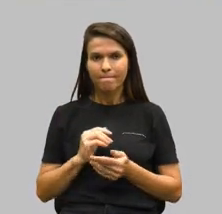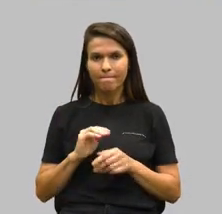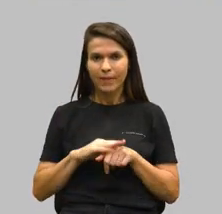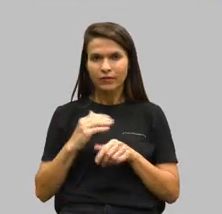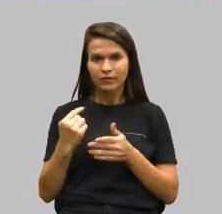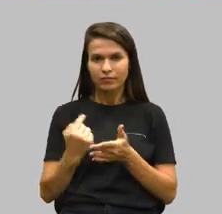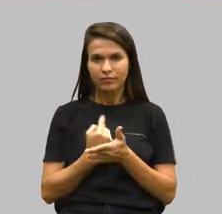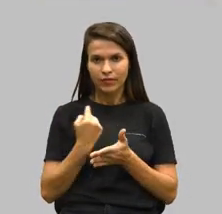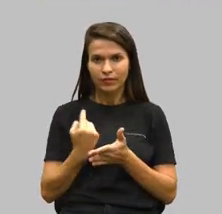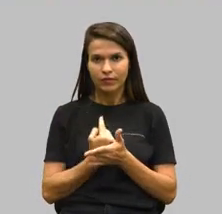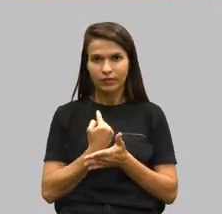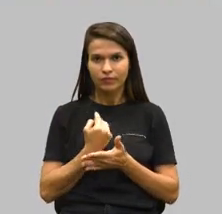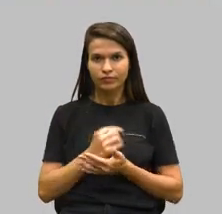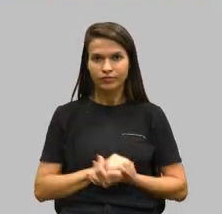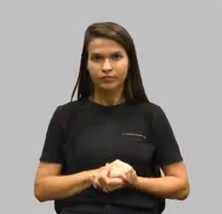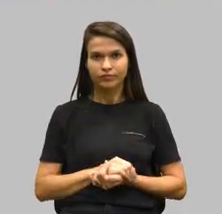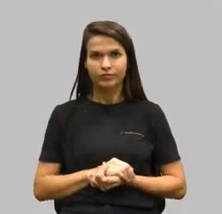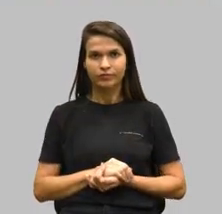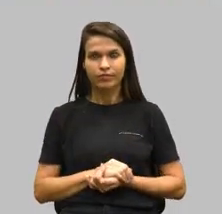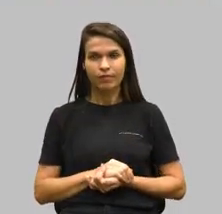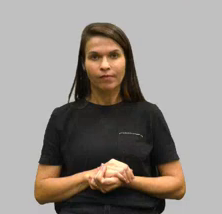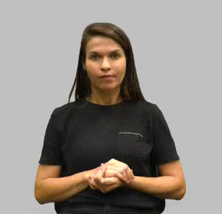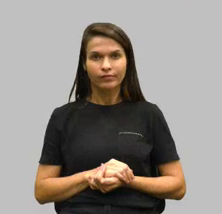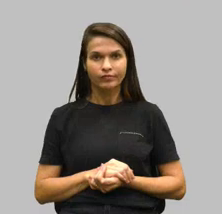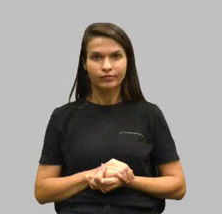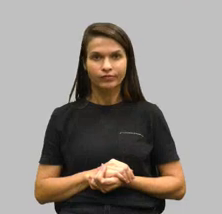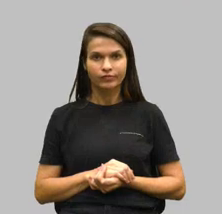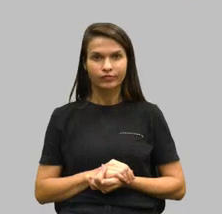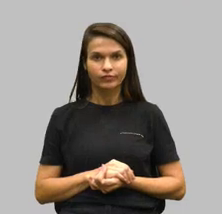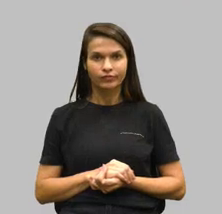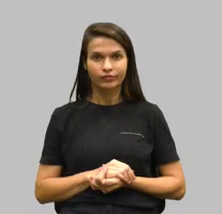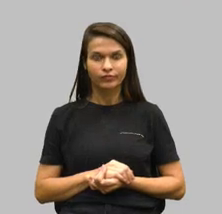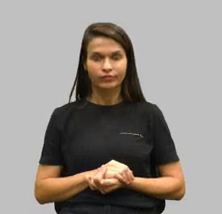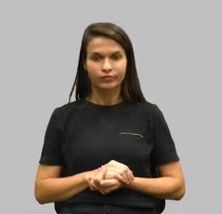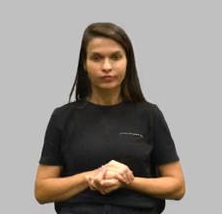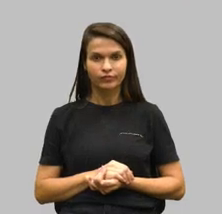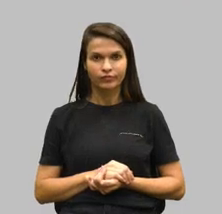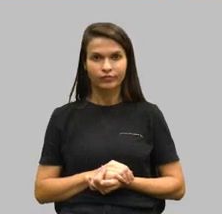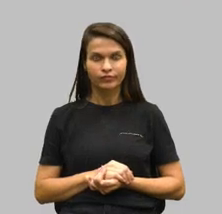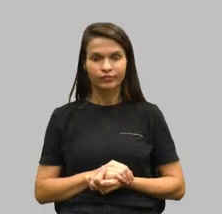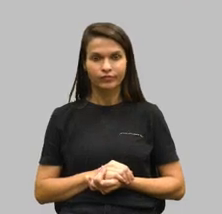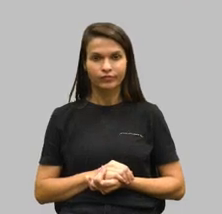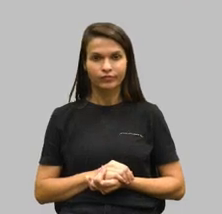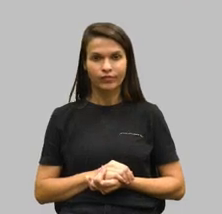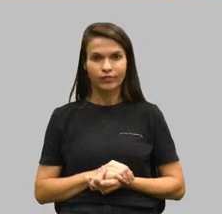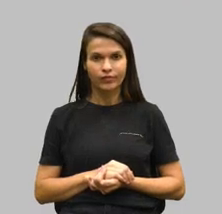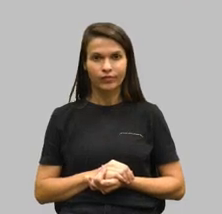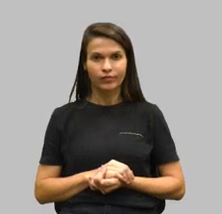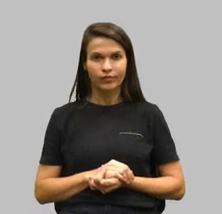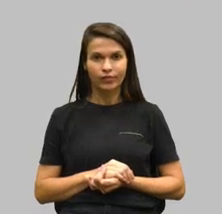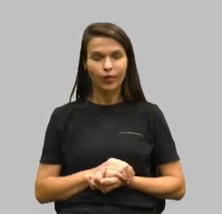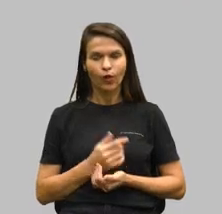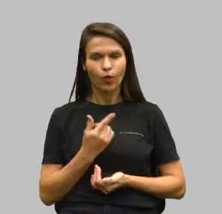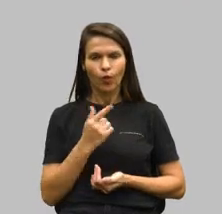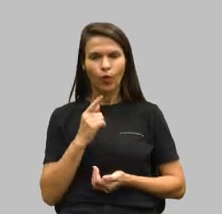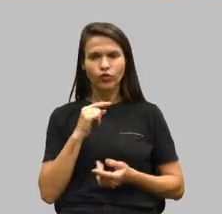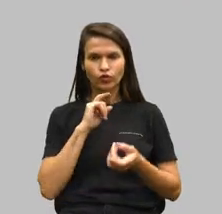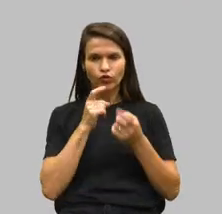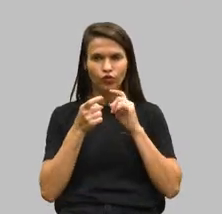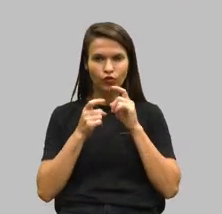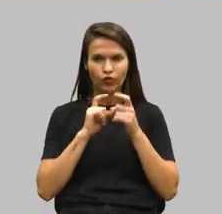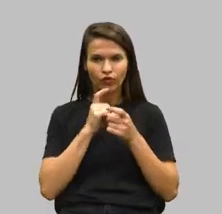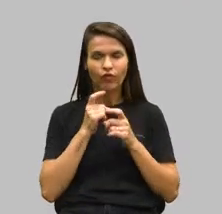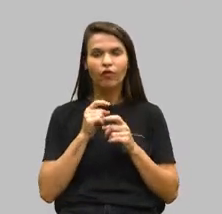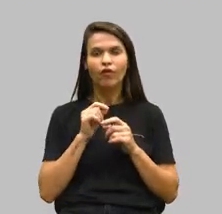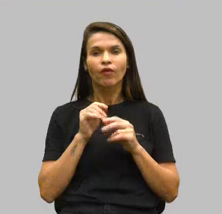questionamento então secretária eh os demais eh questionamentos vou pedir para oficializar